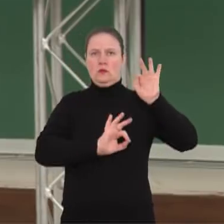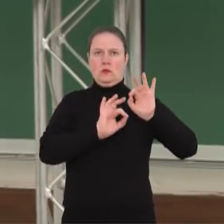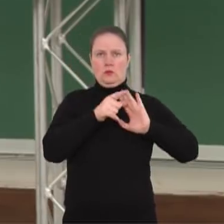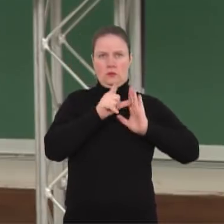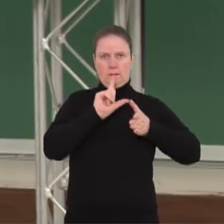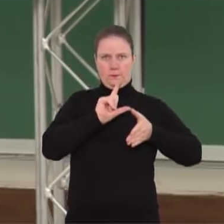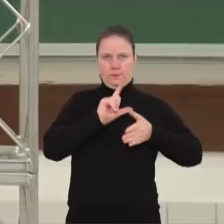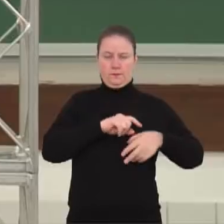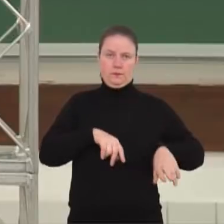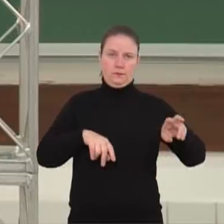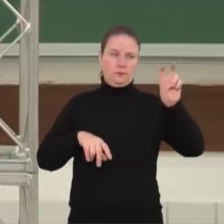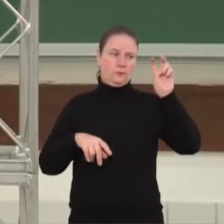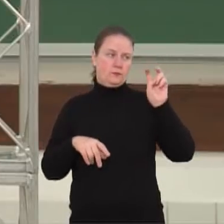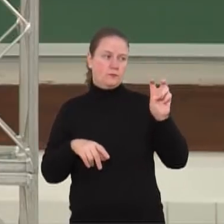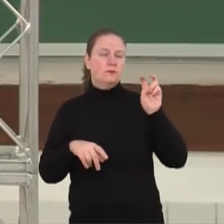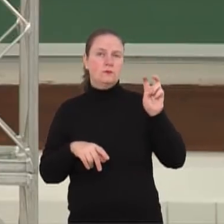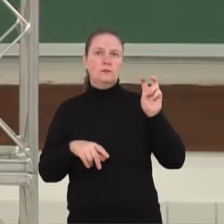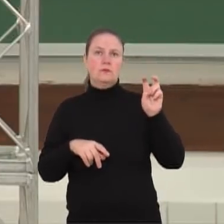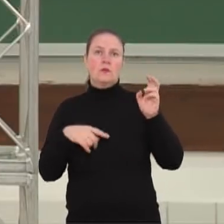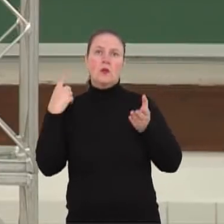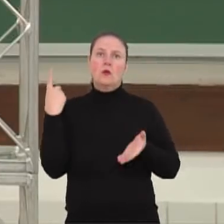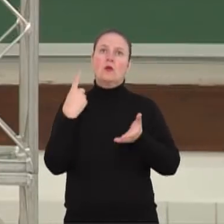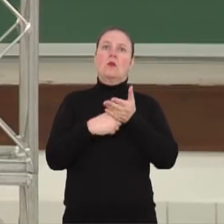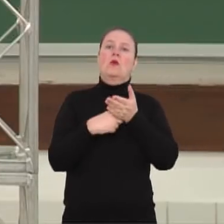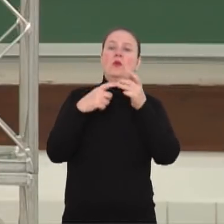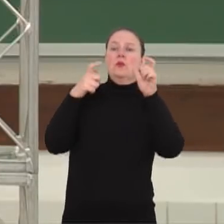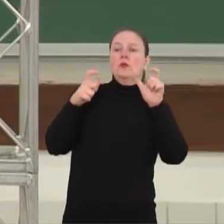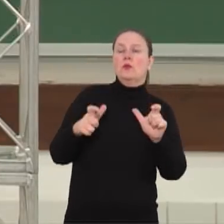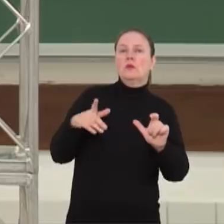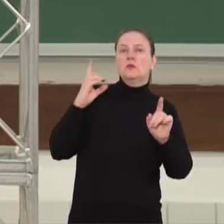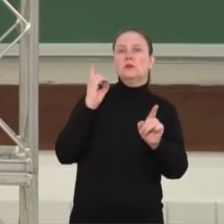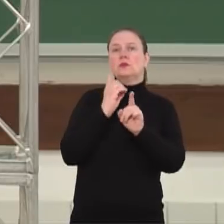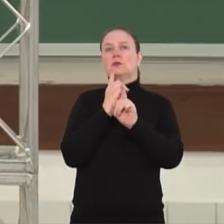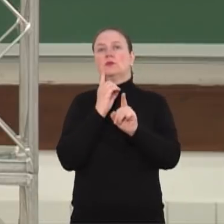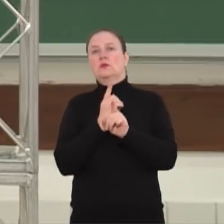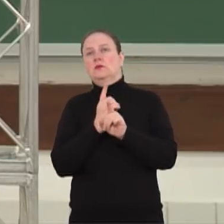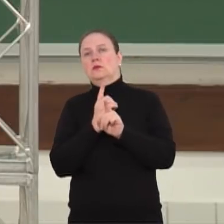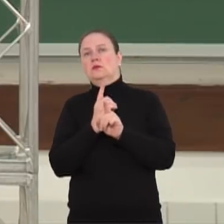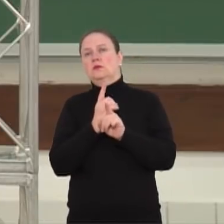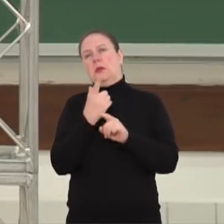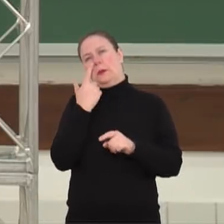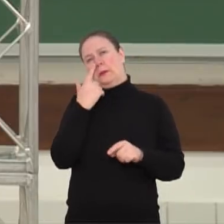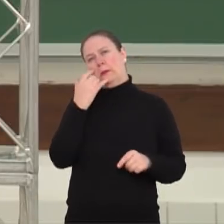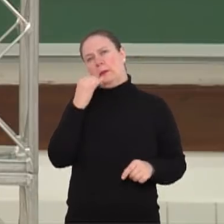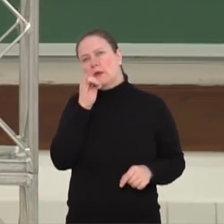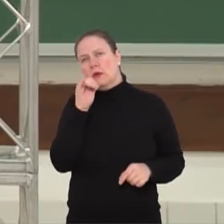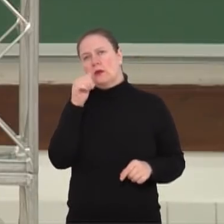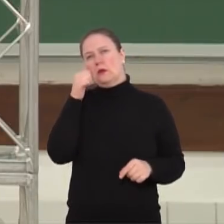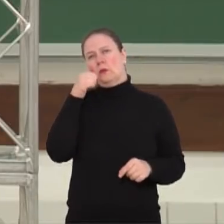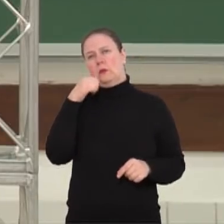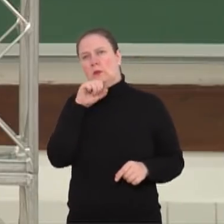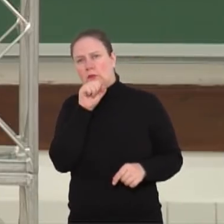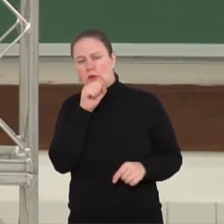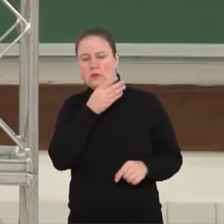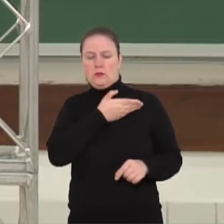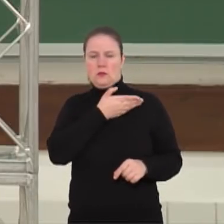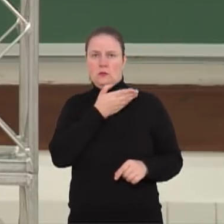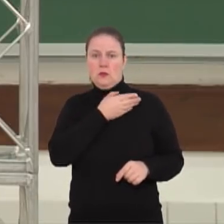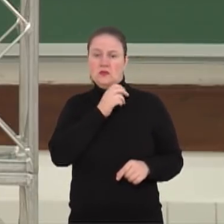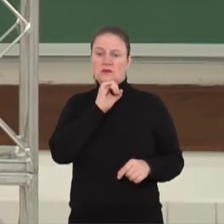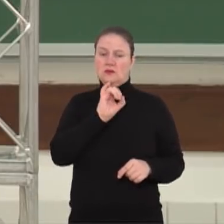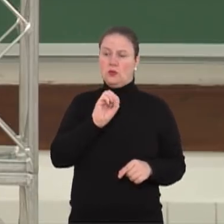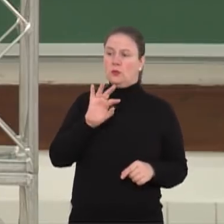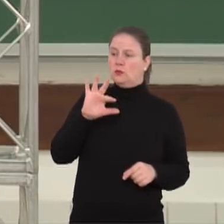5, marque um ponto de encontro. Então, antes de chegar no parque, combina lá com o pai, com a mãe, com os amigos. Olha, se a gente se